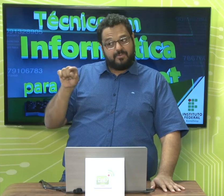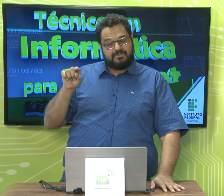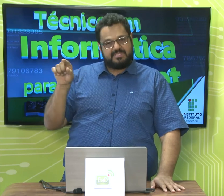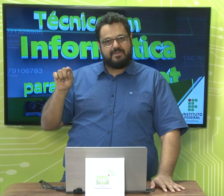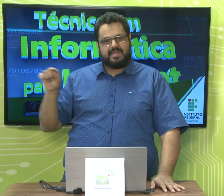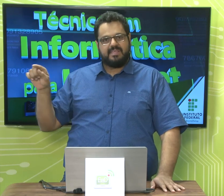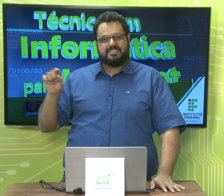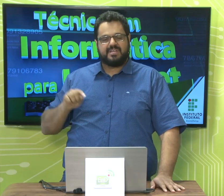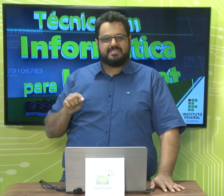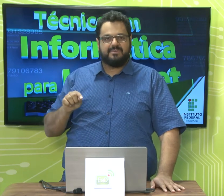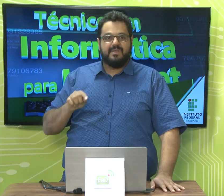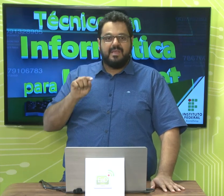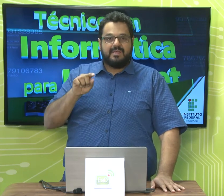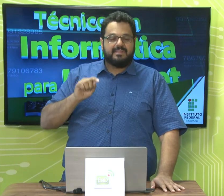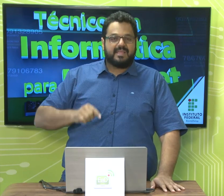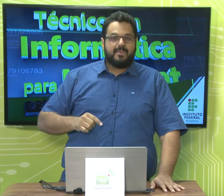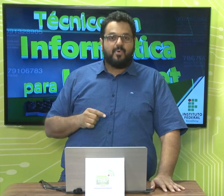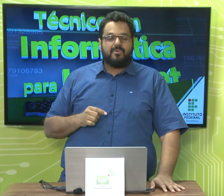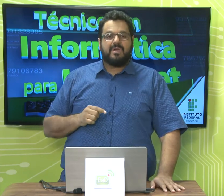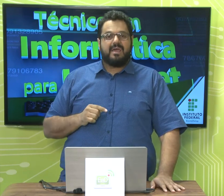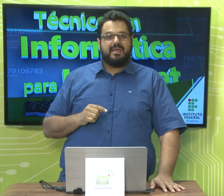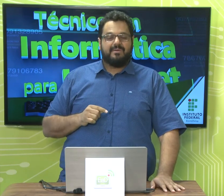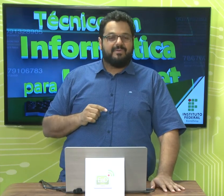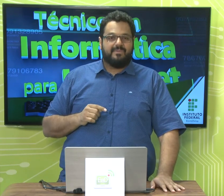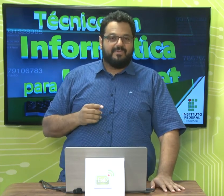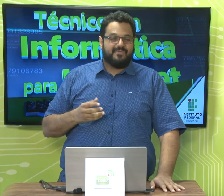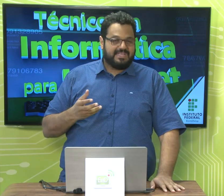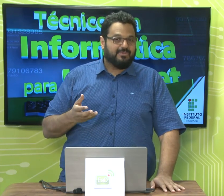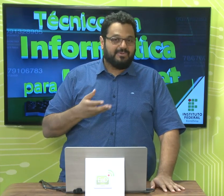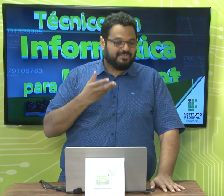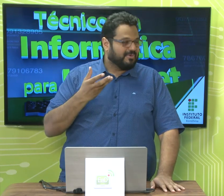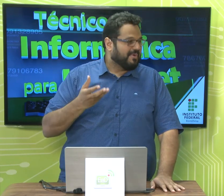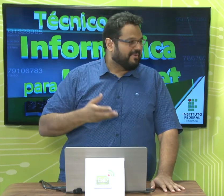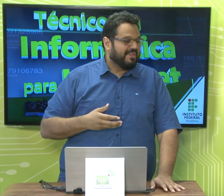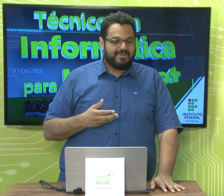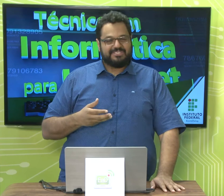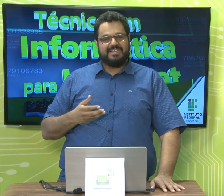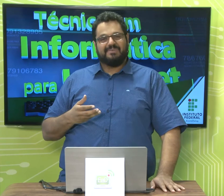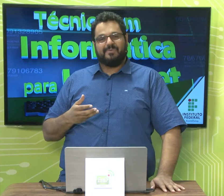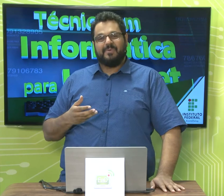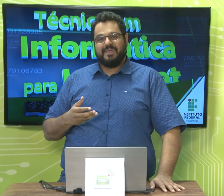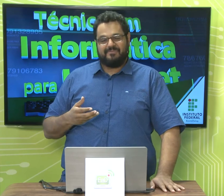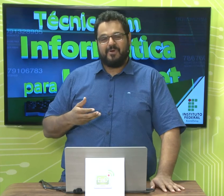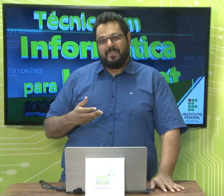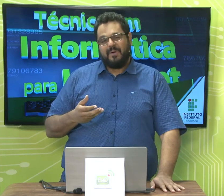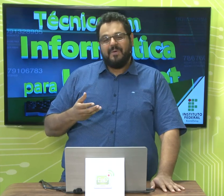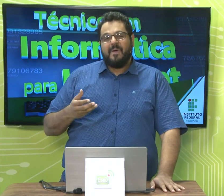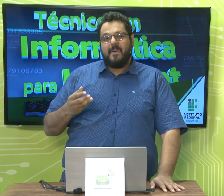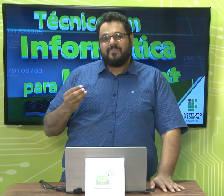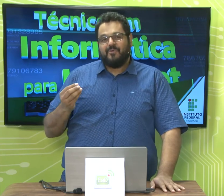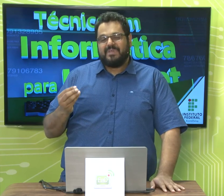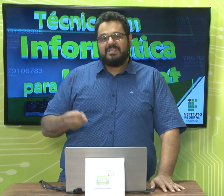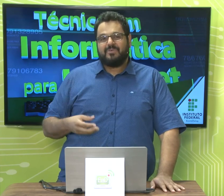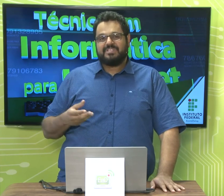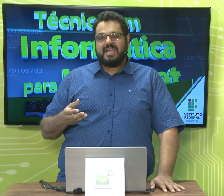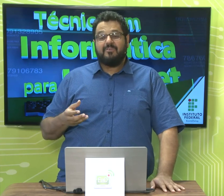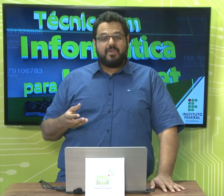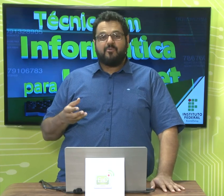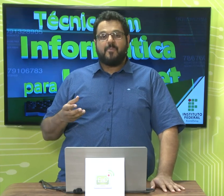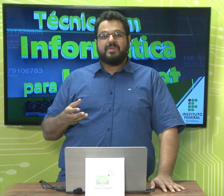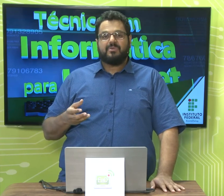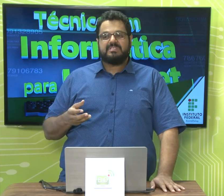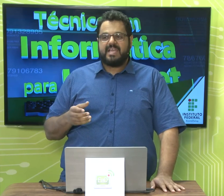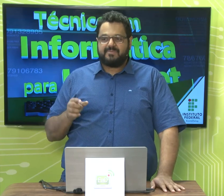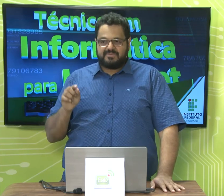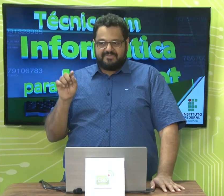começar com o número 5, é da 5ª geração. Daqui a pouco, o vendedor, desculpa pelo linguajar informal, o vendedor vai chegar, eu